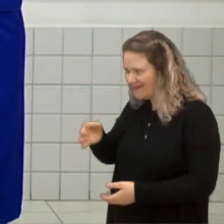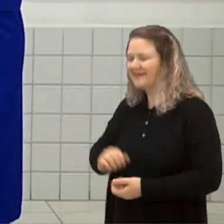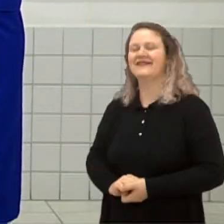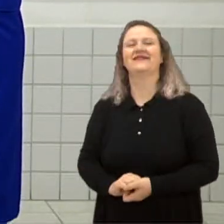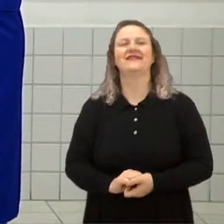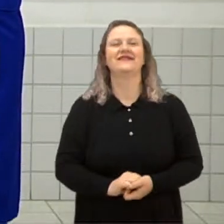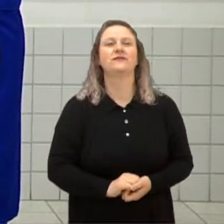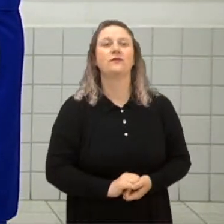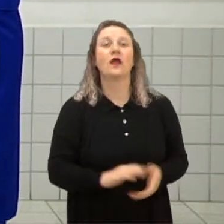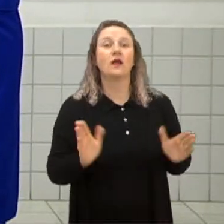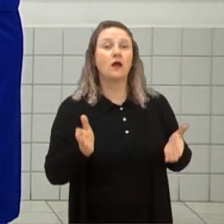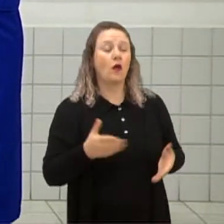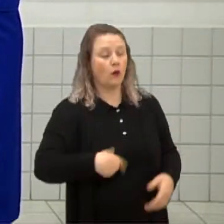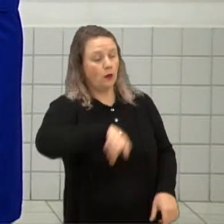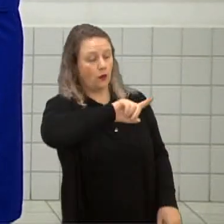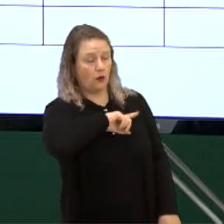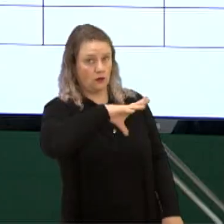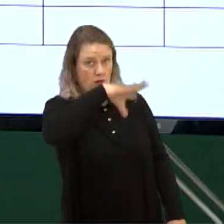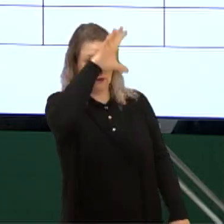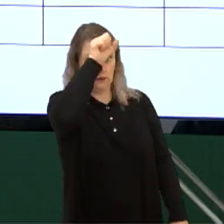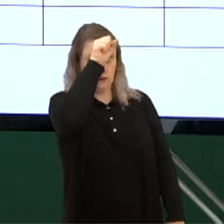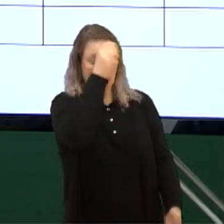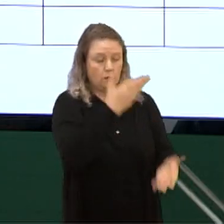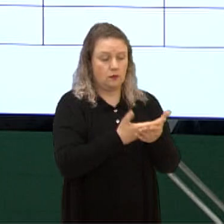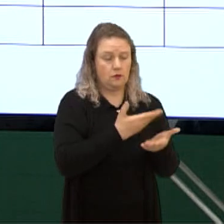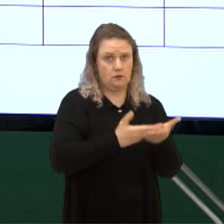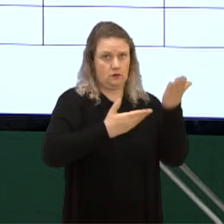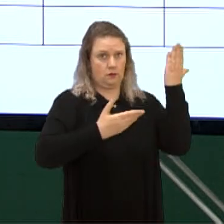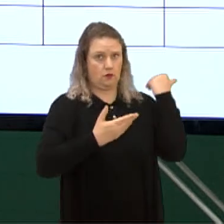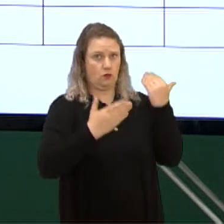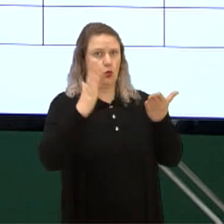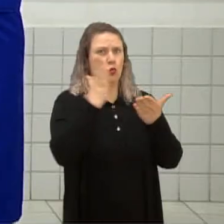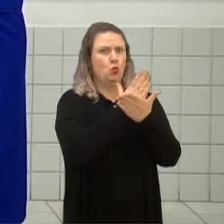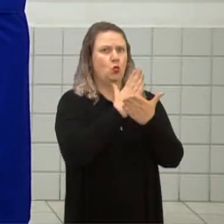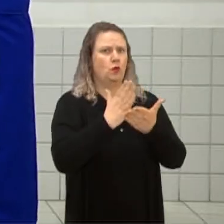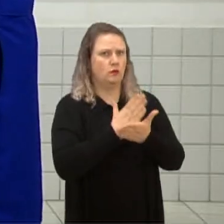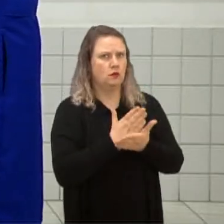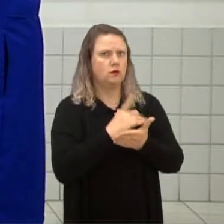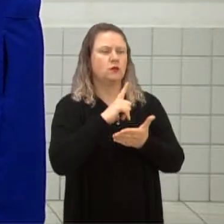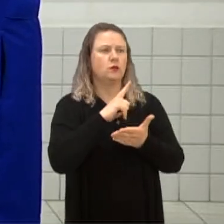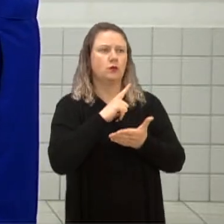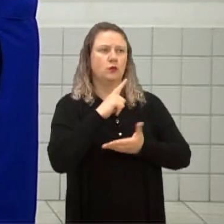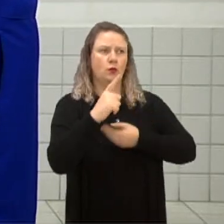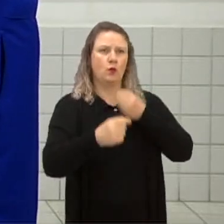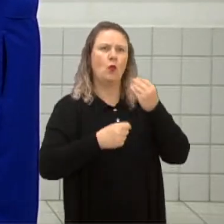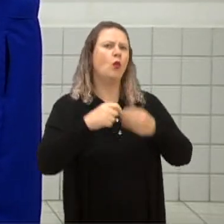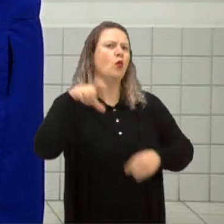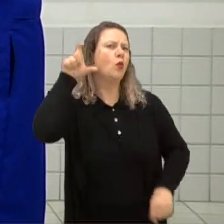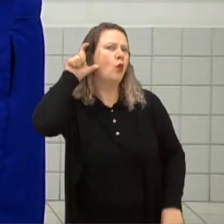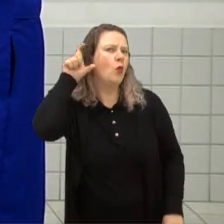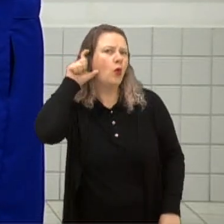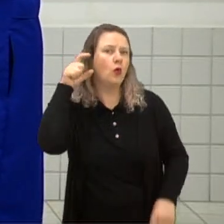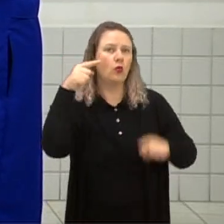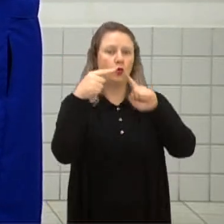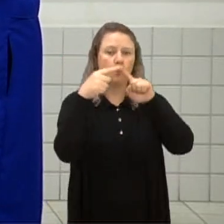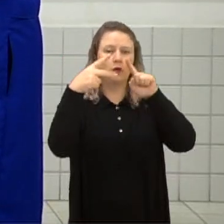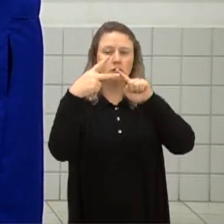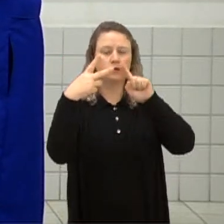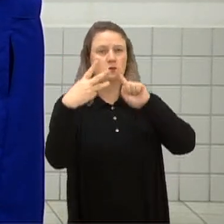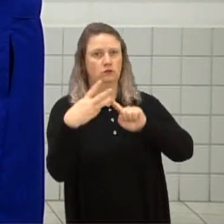corrigir. certinho? Então, nós aprendemos na aula passada que nós dividimos didaticamente a nossa orelha em 3 partes,